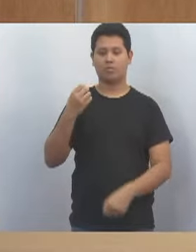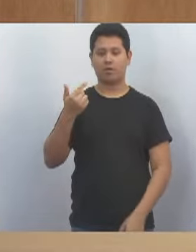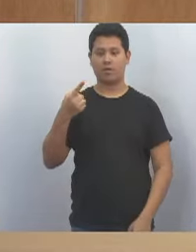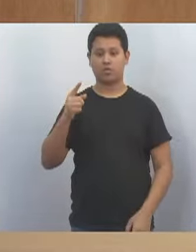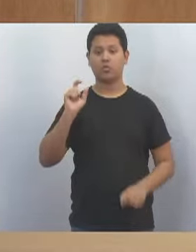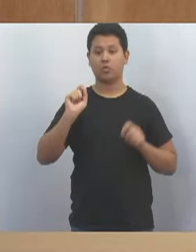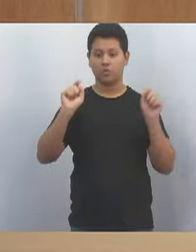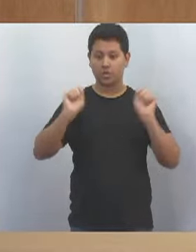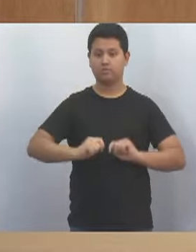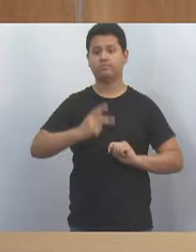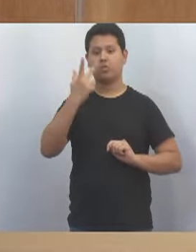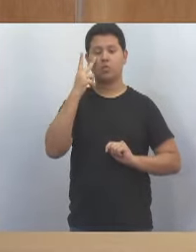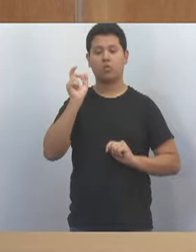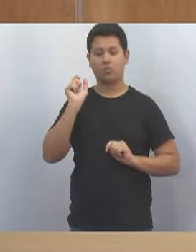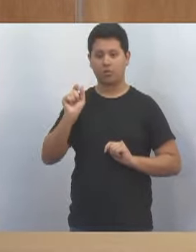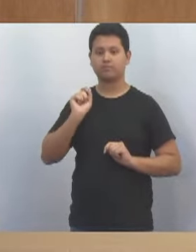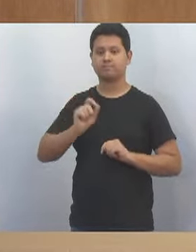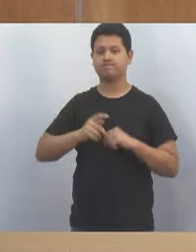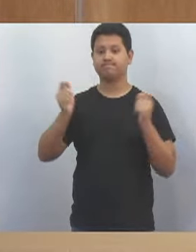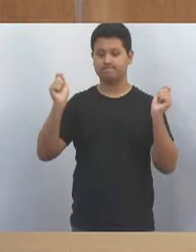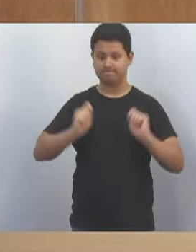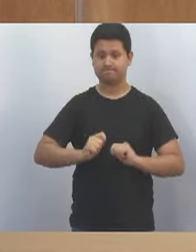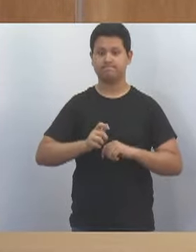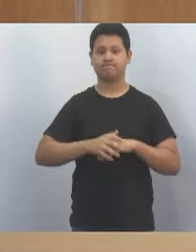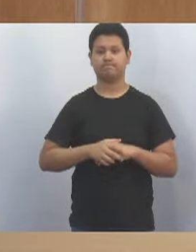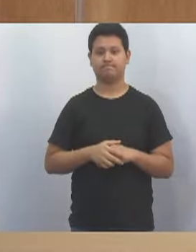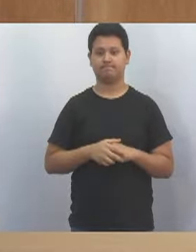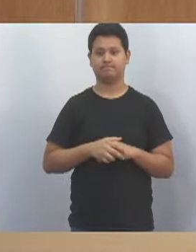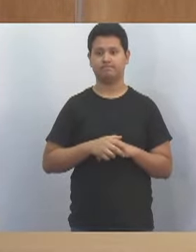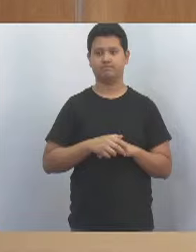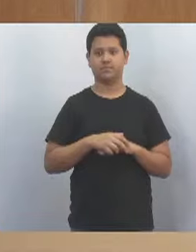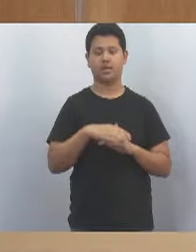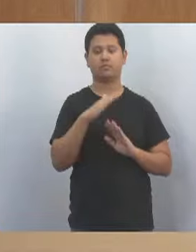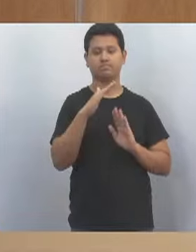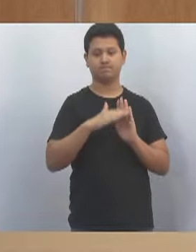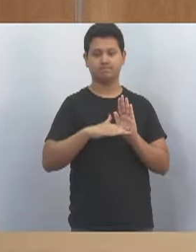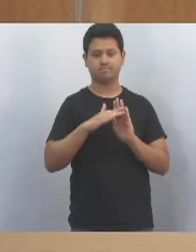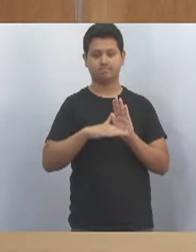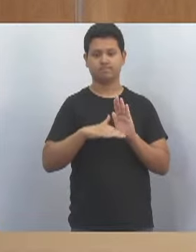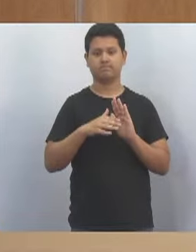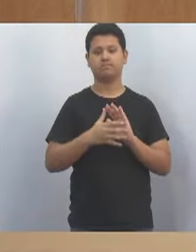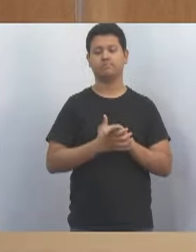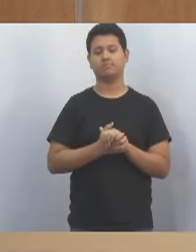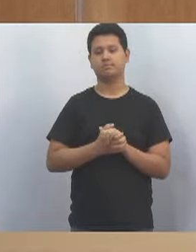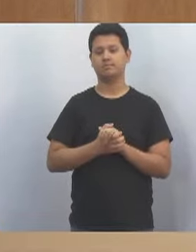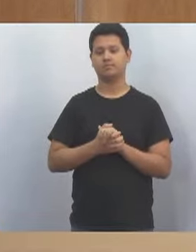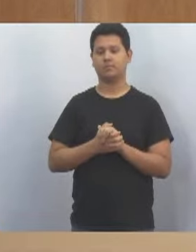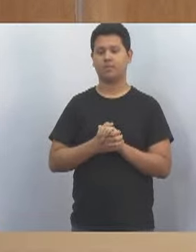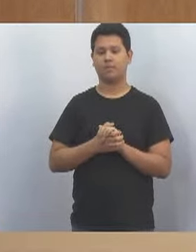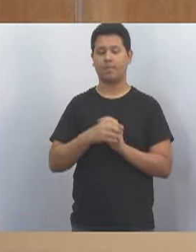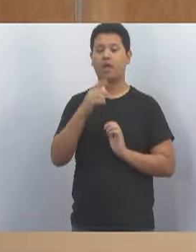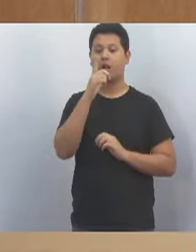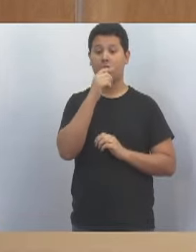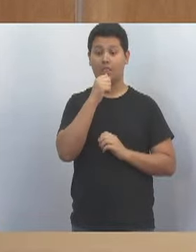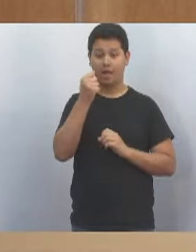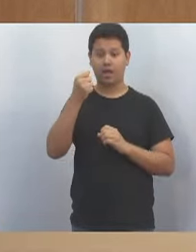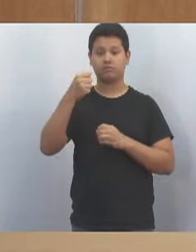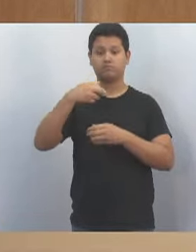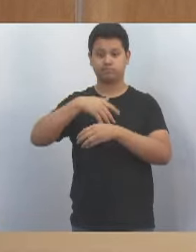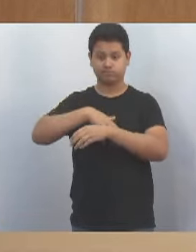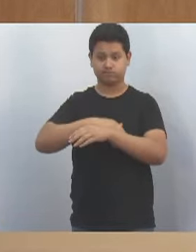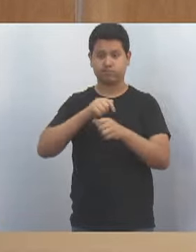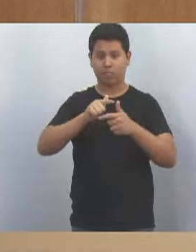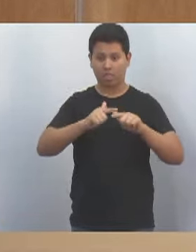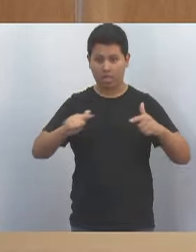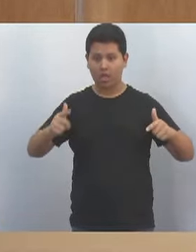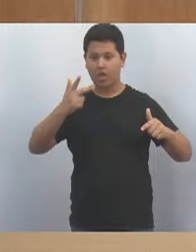faz necessário para que possamos retardar ao máximo o volume de detenção das águas pluviais